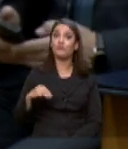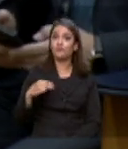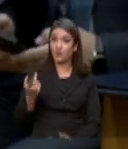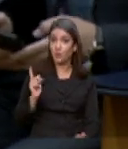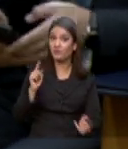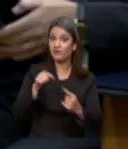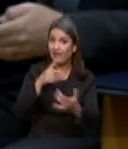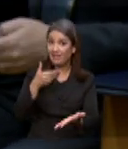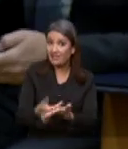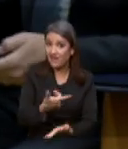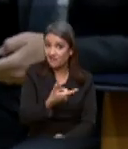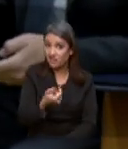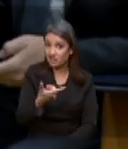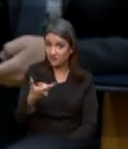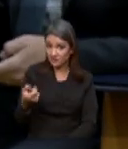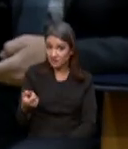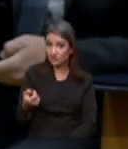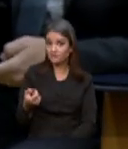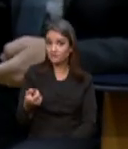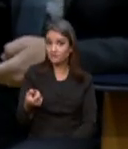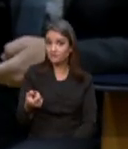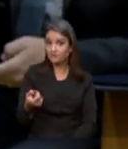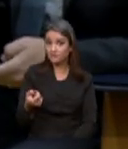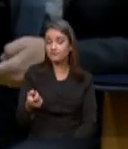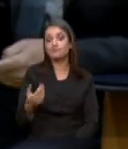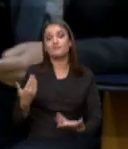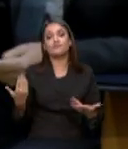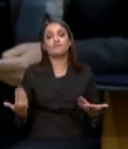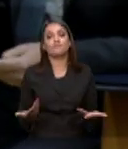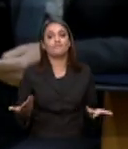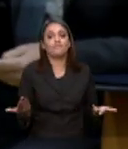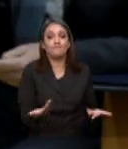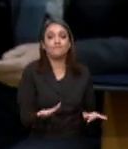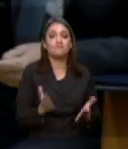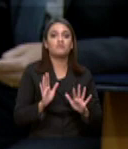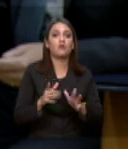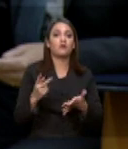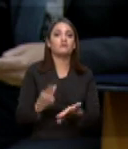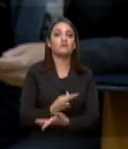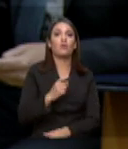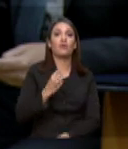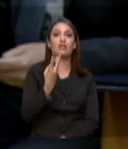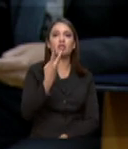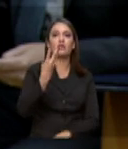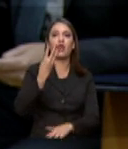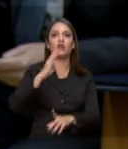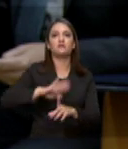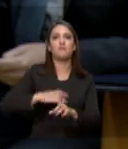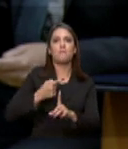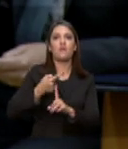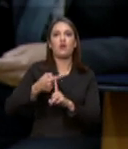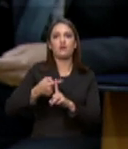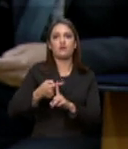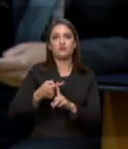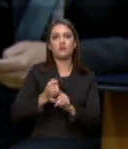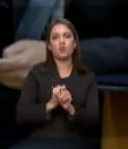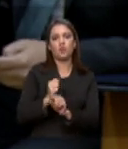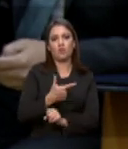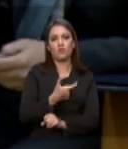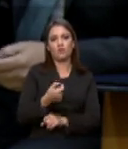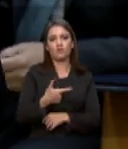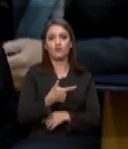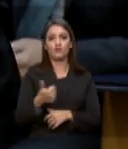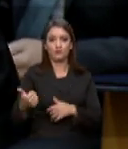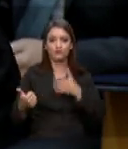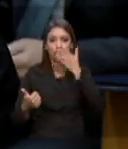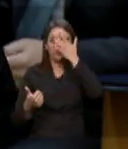em 2020, está superada em mais de 3 vezes no ano de 2021. Na realidade, estamos